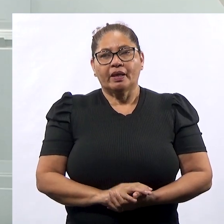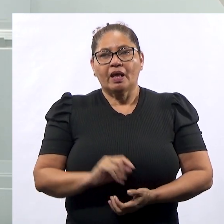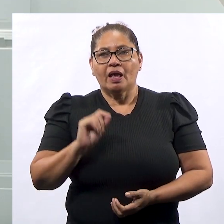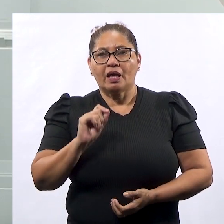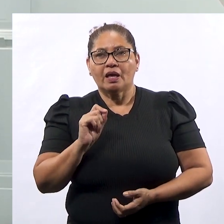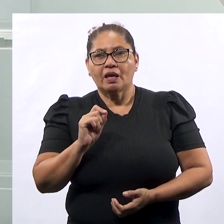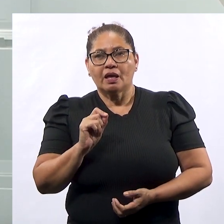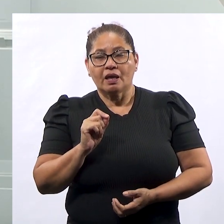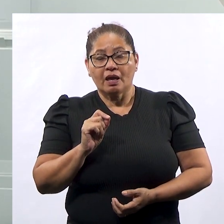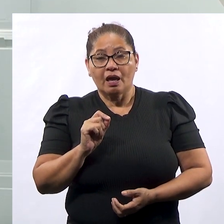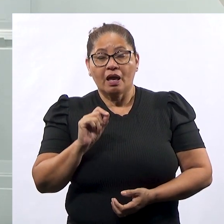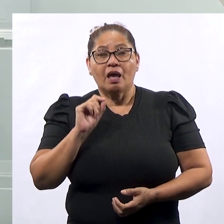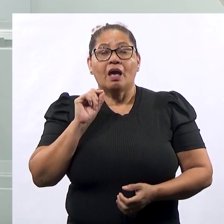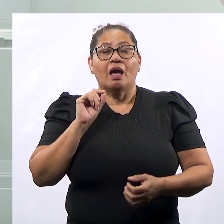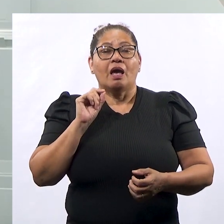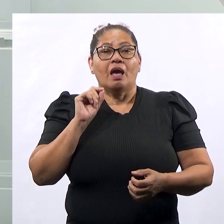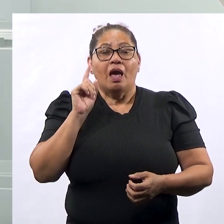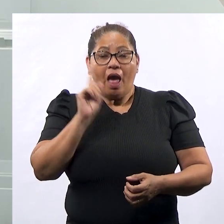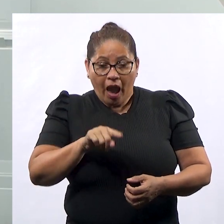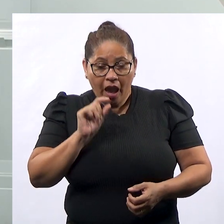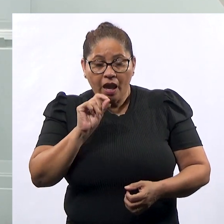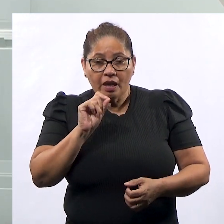Né? Esse